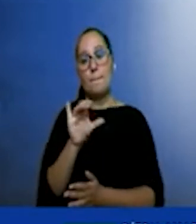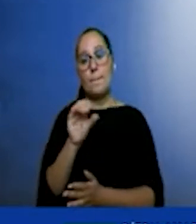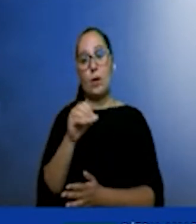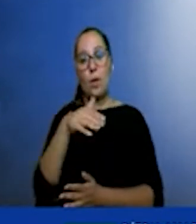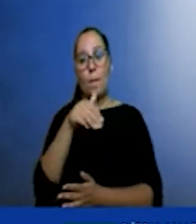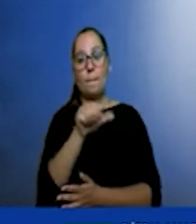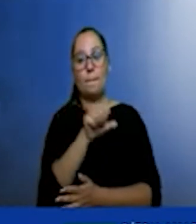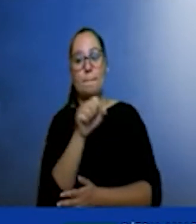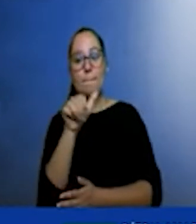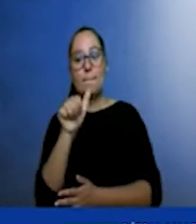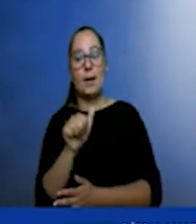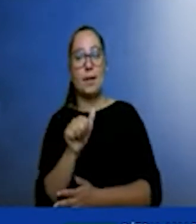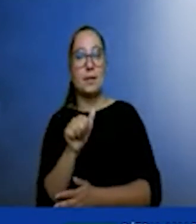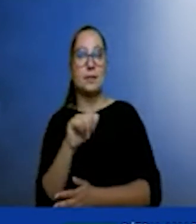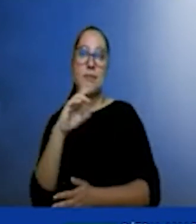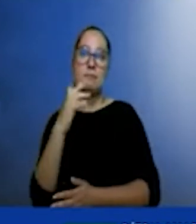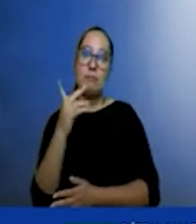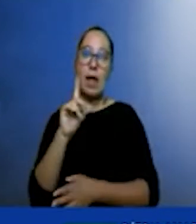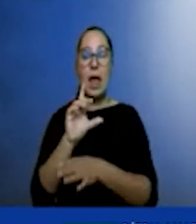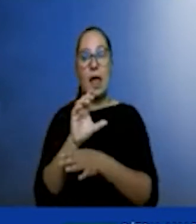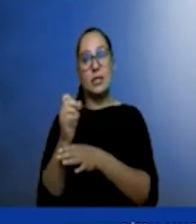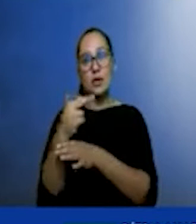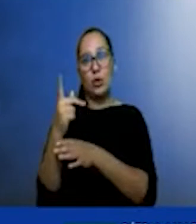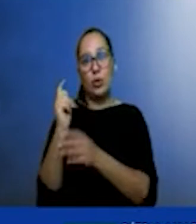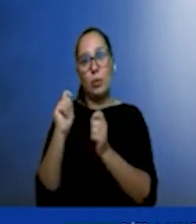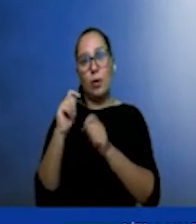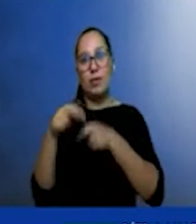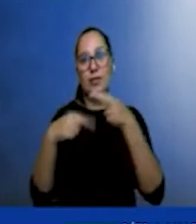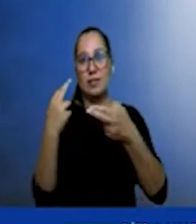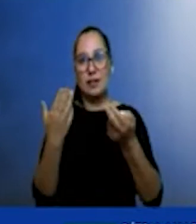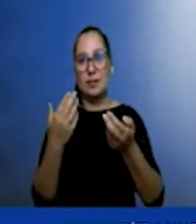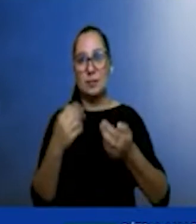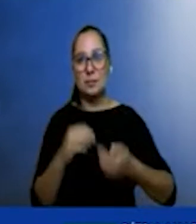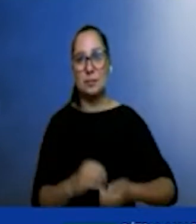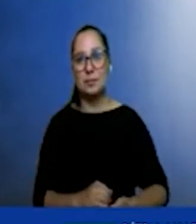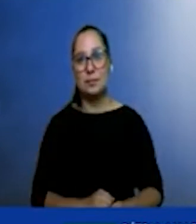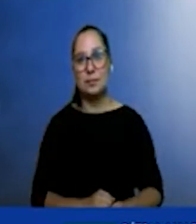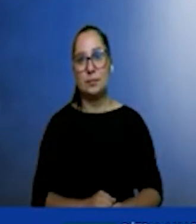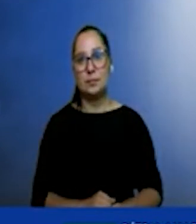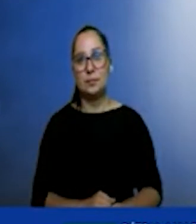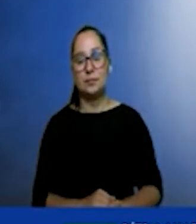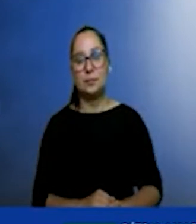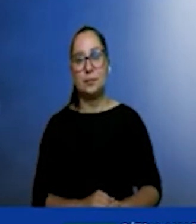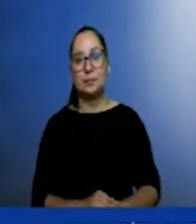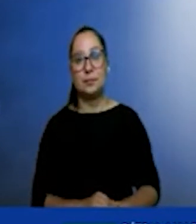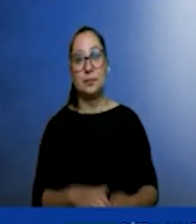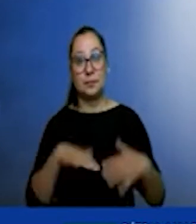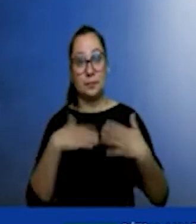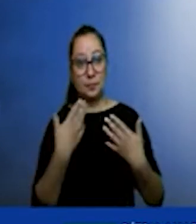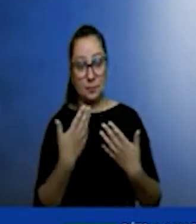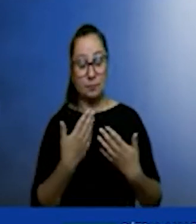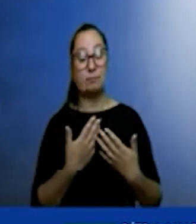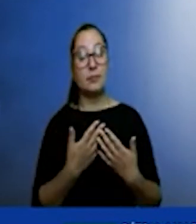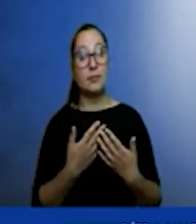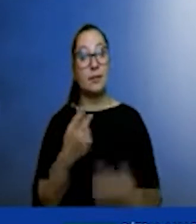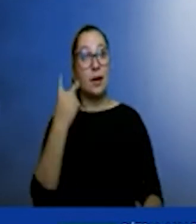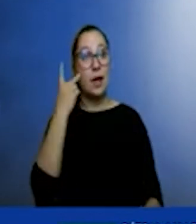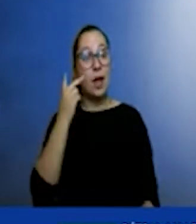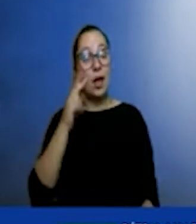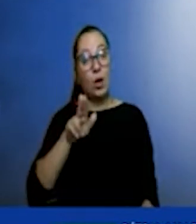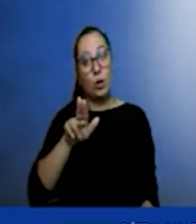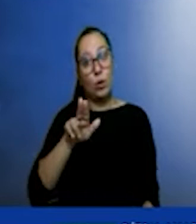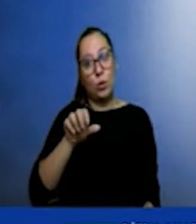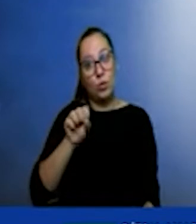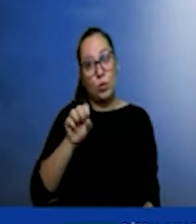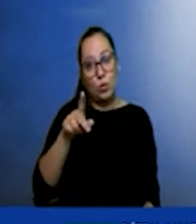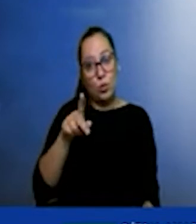vamos chamar assim, reciclável, né? E, então, isso, o Brasil, a USP vai ter a primeira planta, e